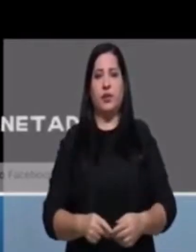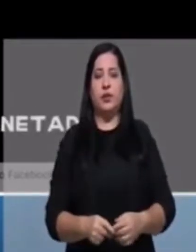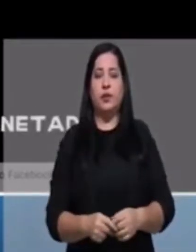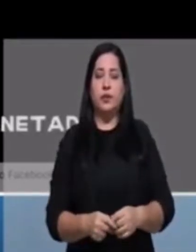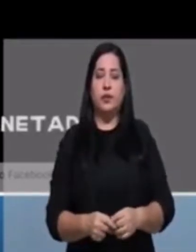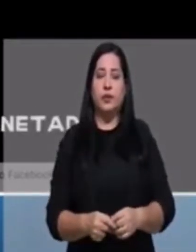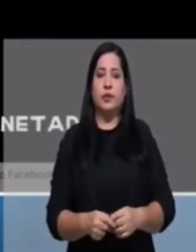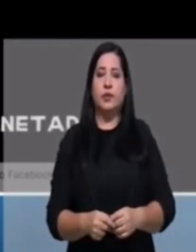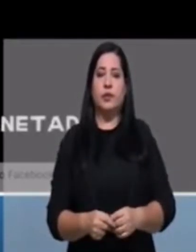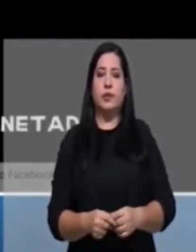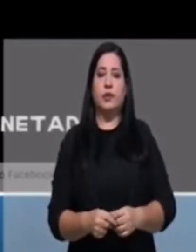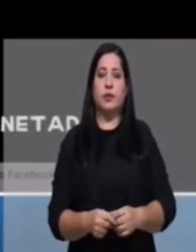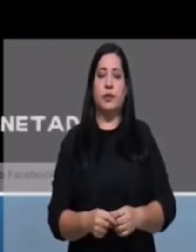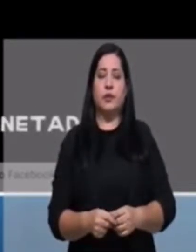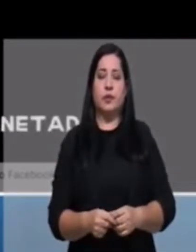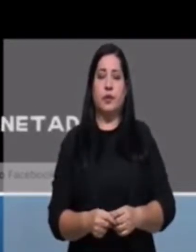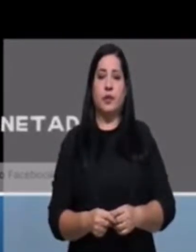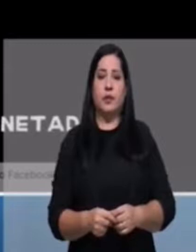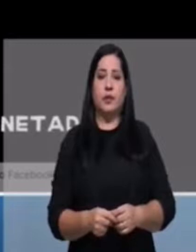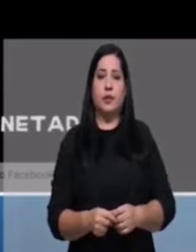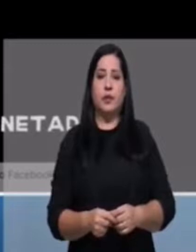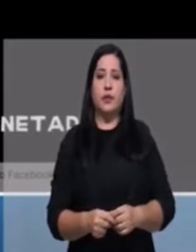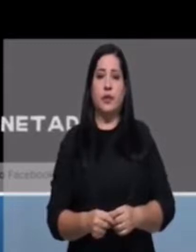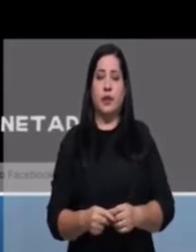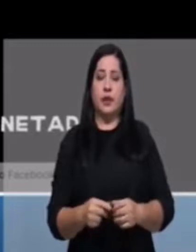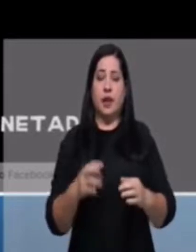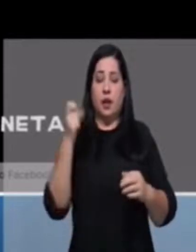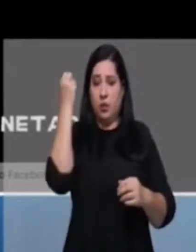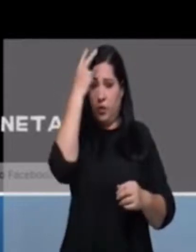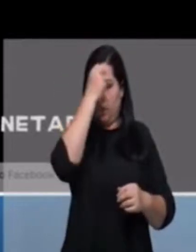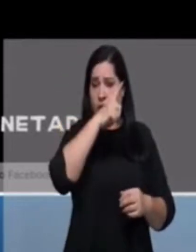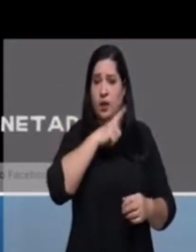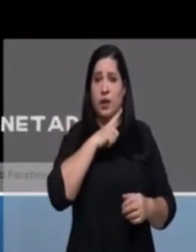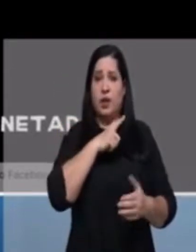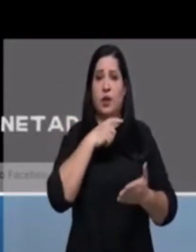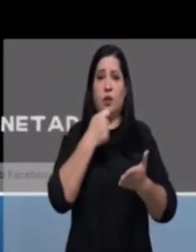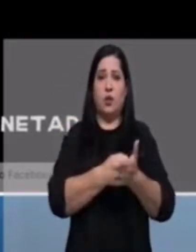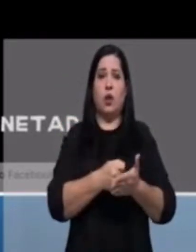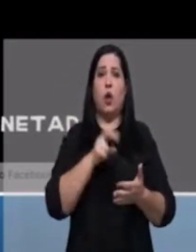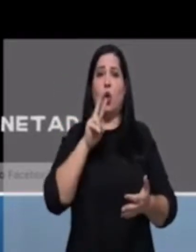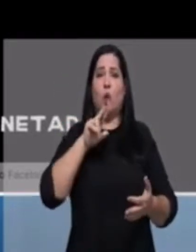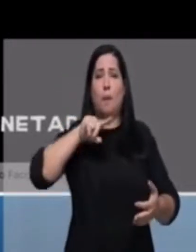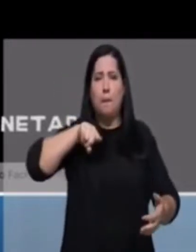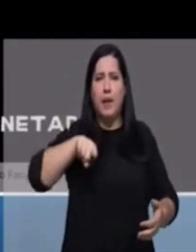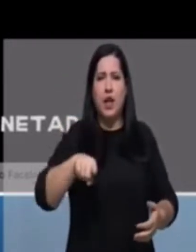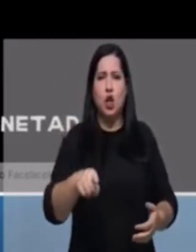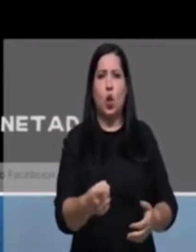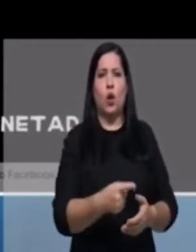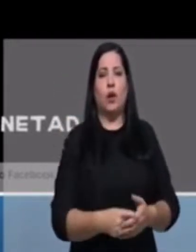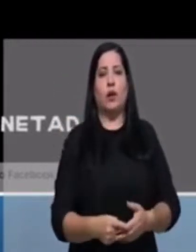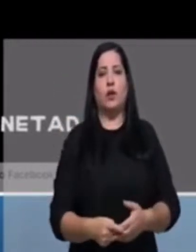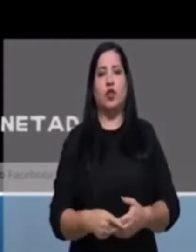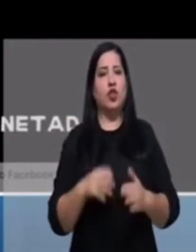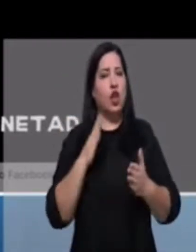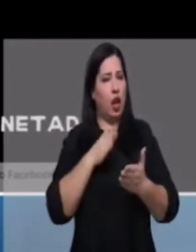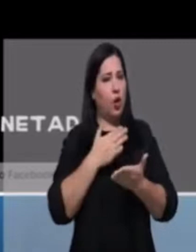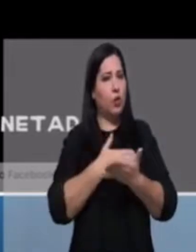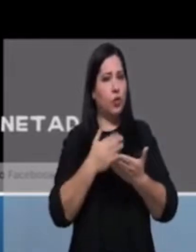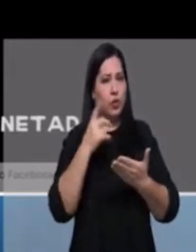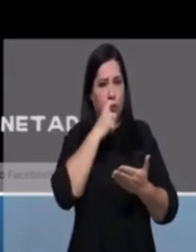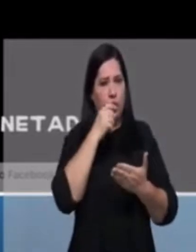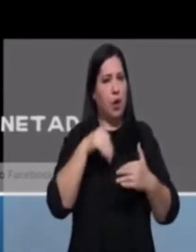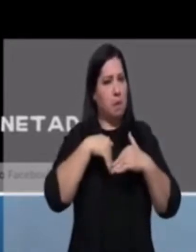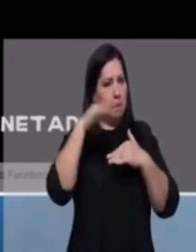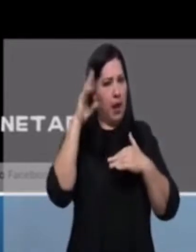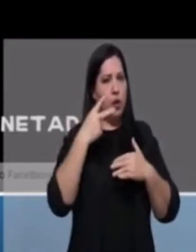uma exposição onde a prefeitura teve uma despesa de 2 milhões não são dois milhões já começou mentindo aí né passa de dois milhões e